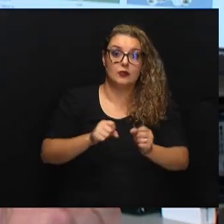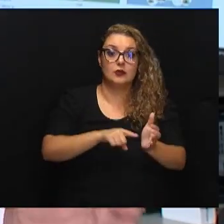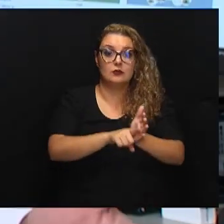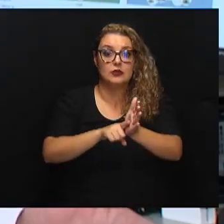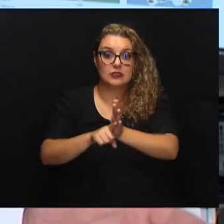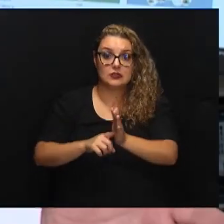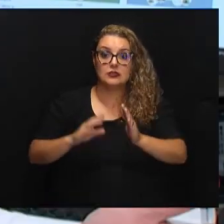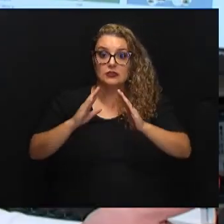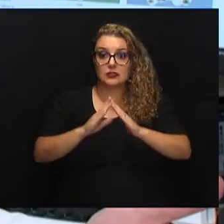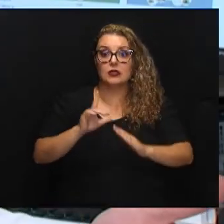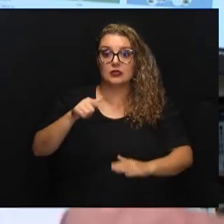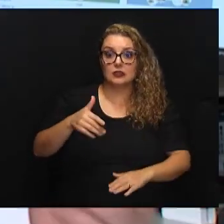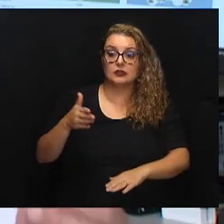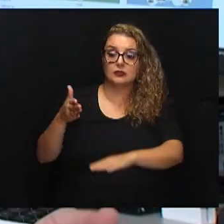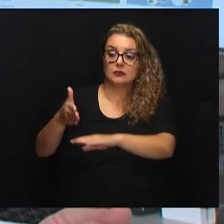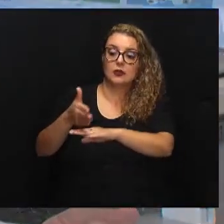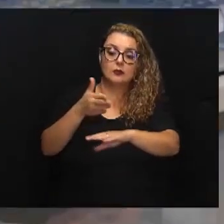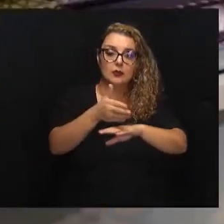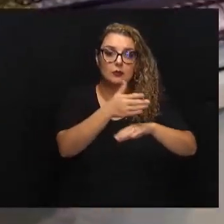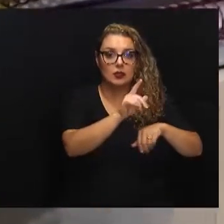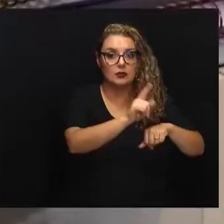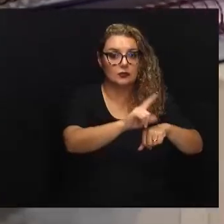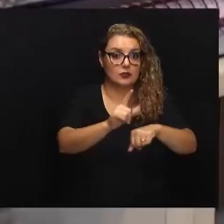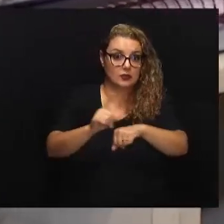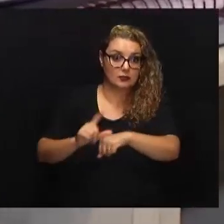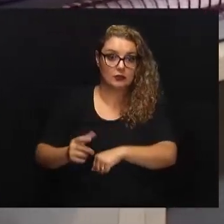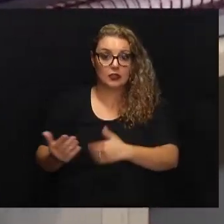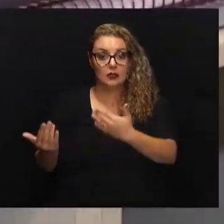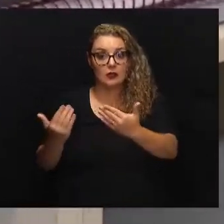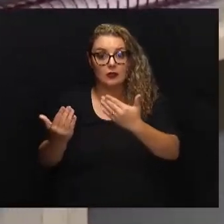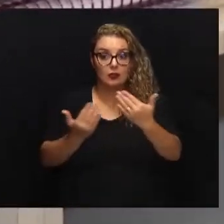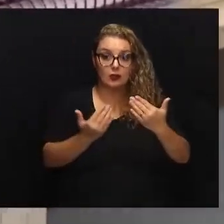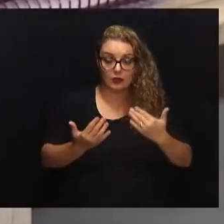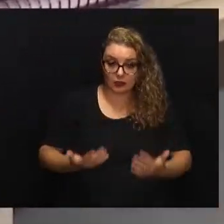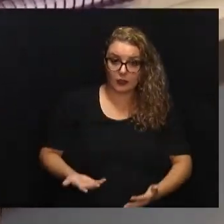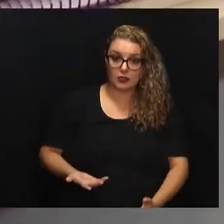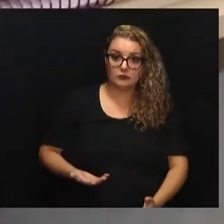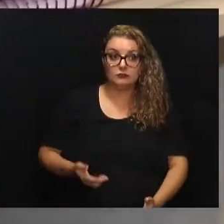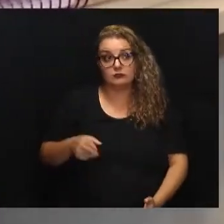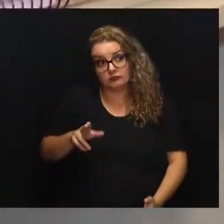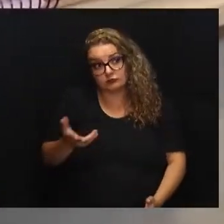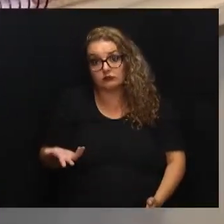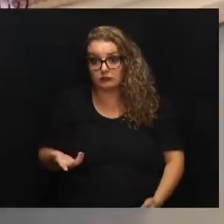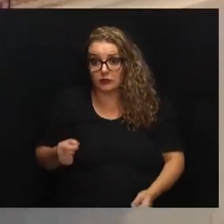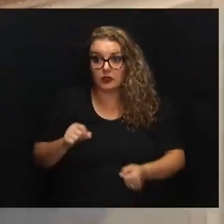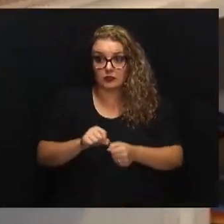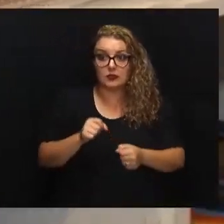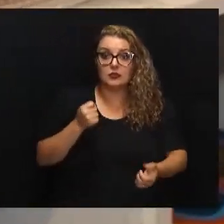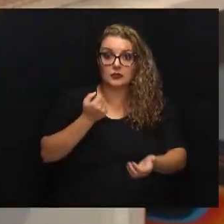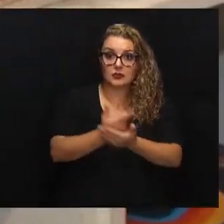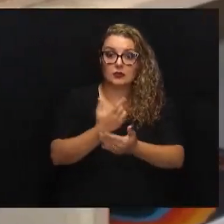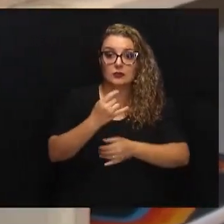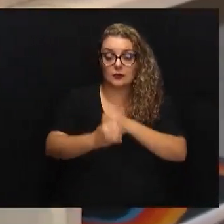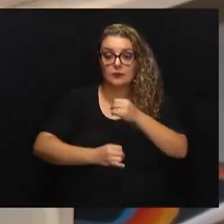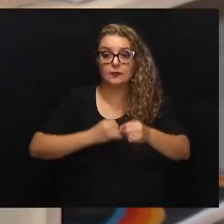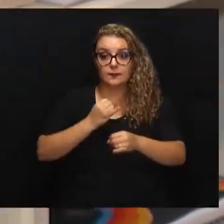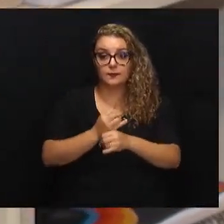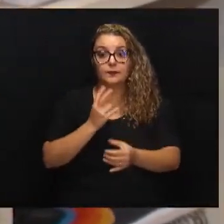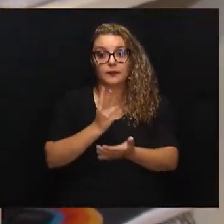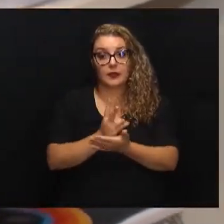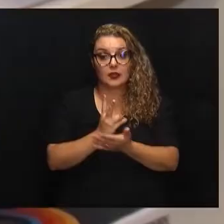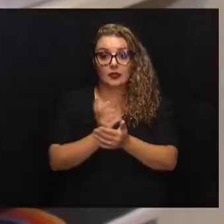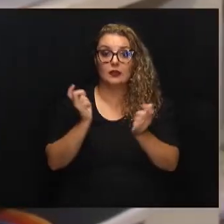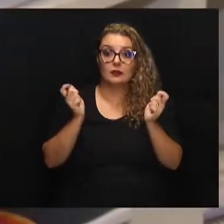se direcionar ao estabelecimento comercial que ele deseja ou mesmo fazer a compra pela internet. Sempre que